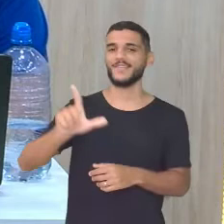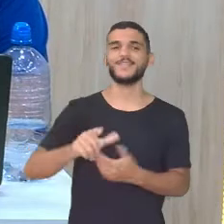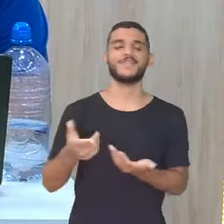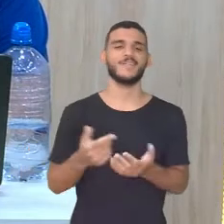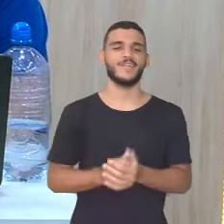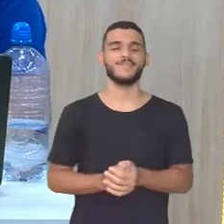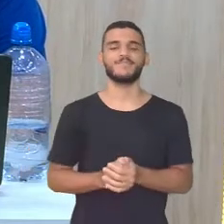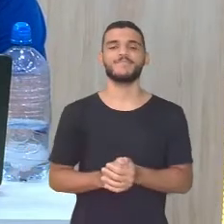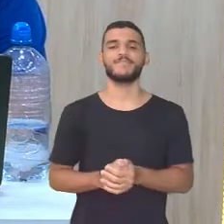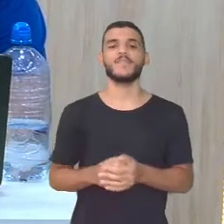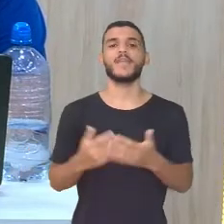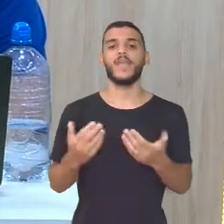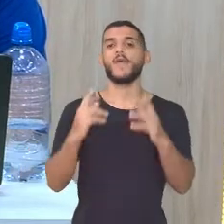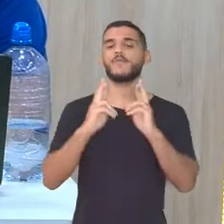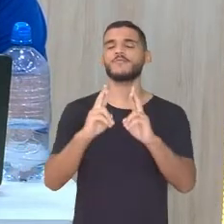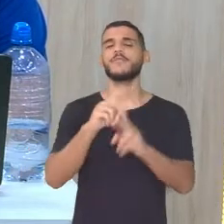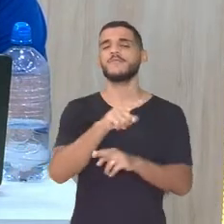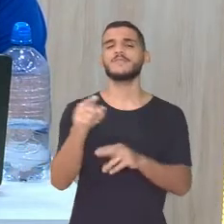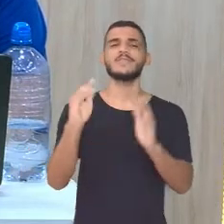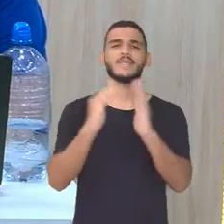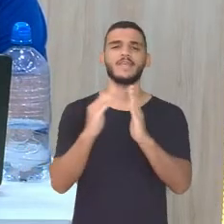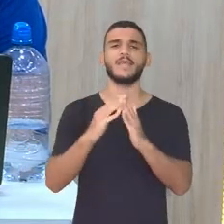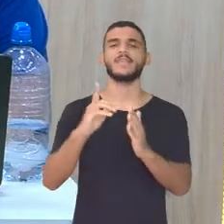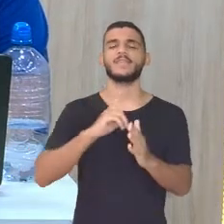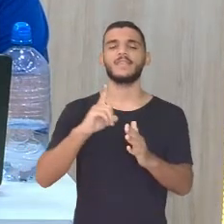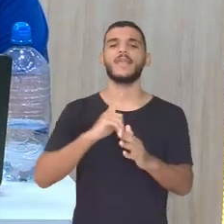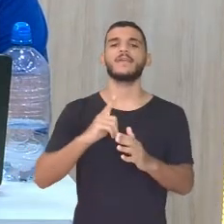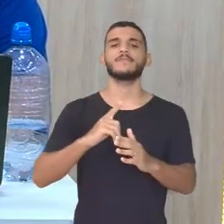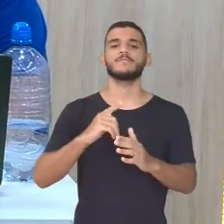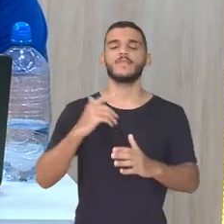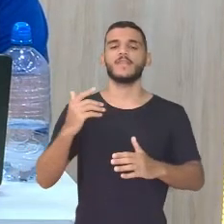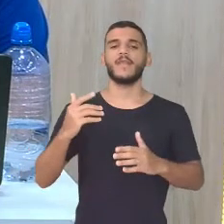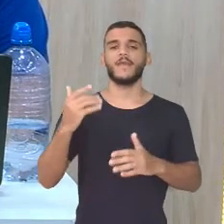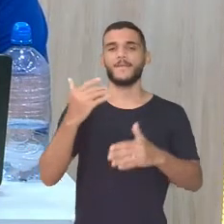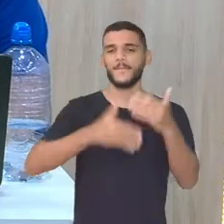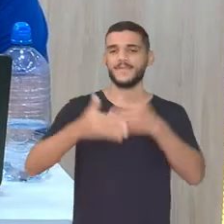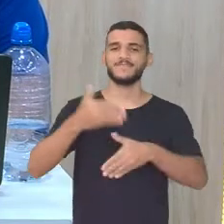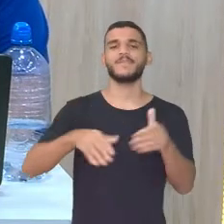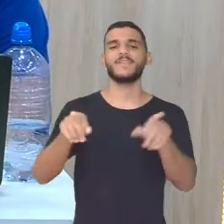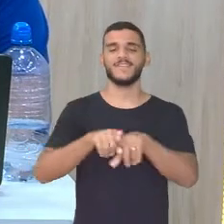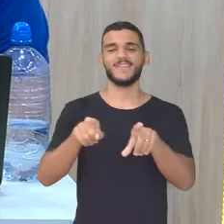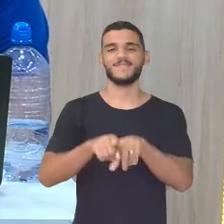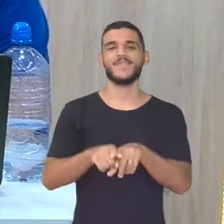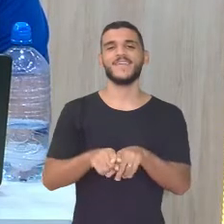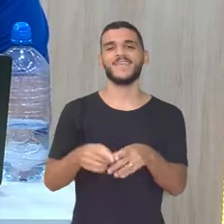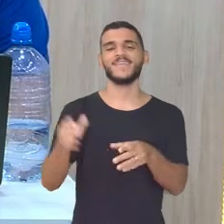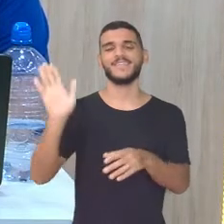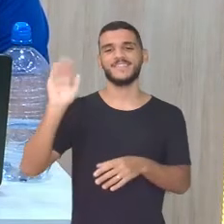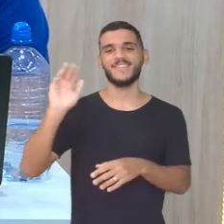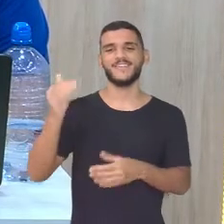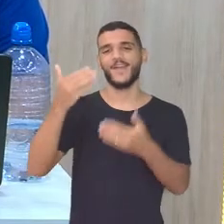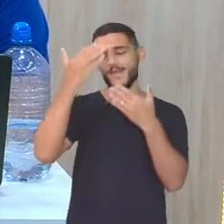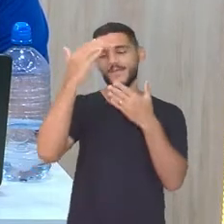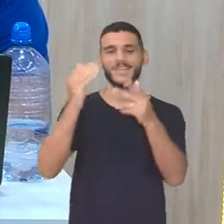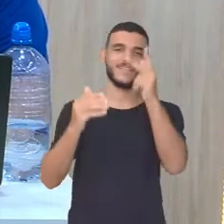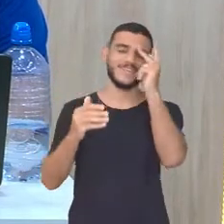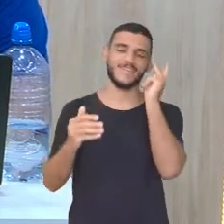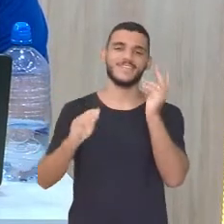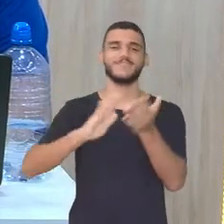Camille? E eu espero que vocês aí em casa tenham se divertido tanto quanto a gente, tá certo? A gente se despede por aqui. Obrigada,